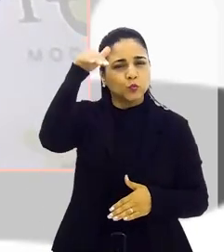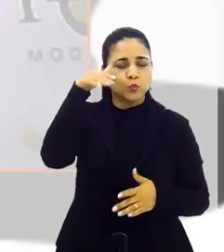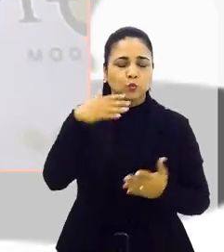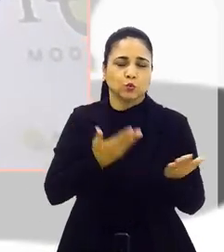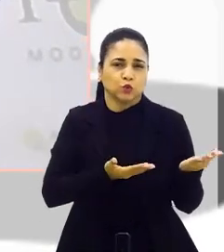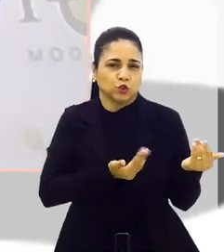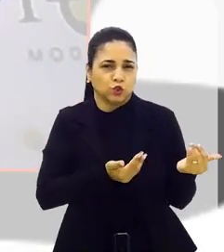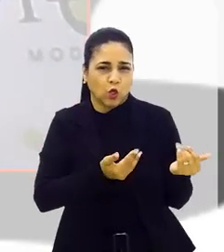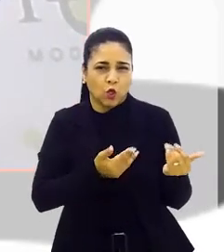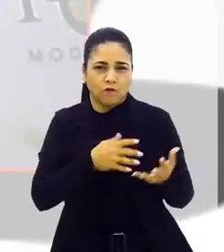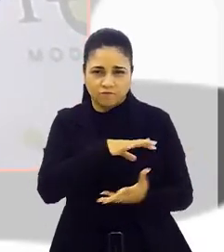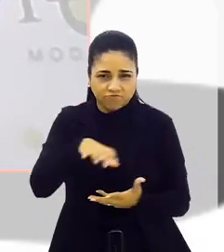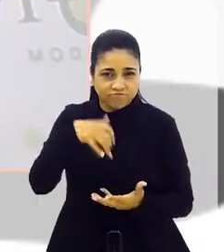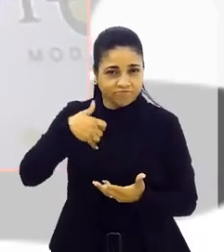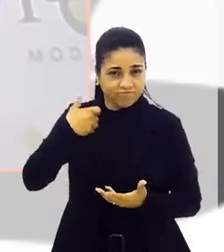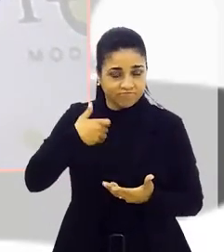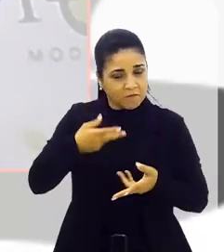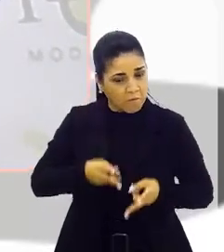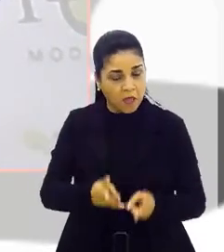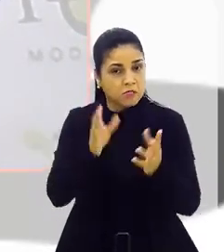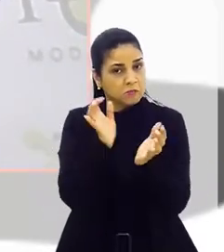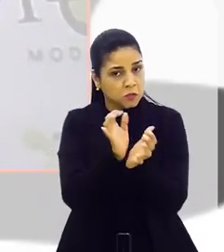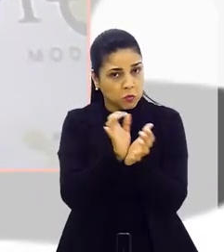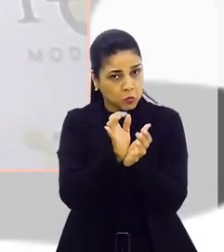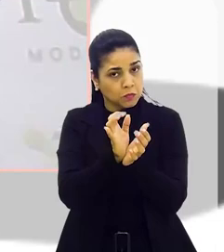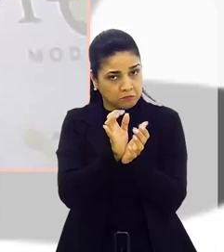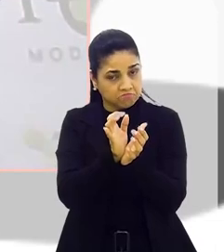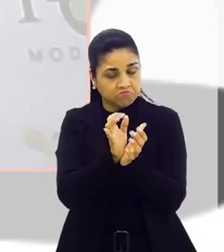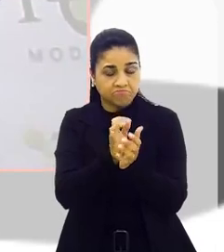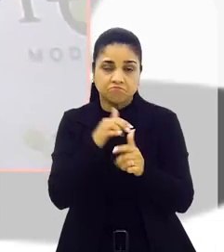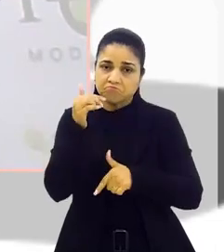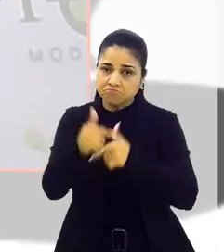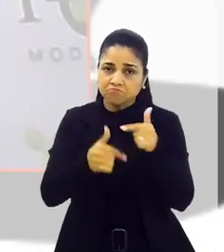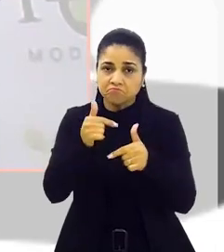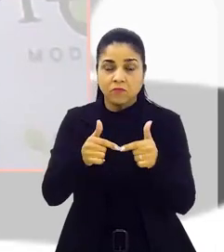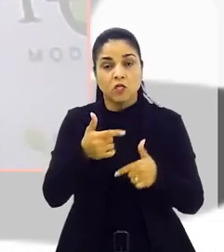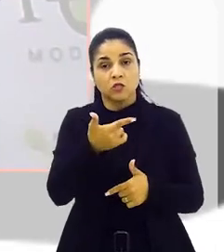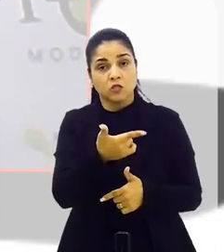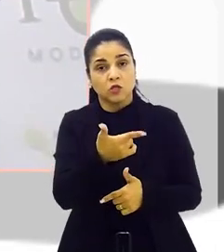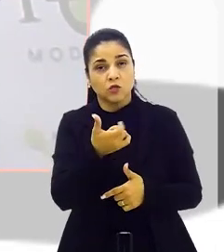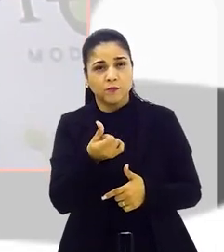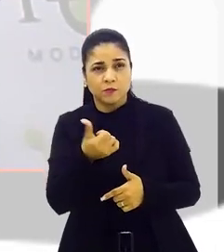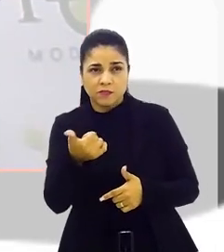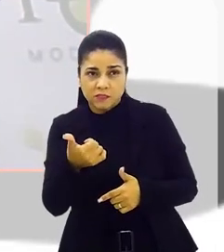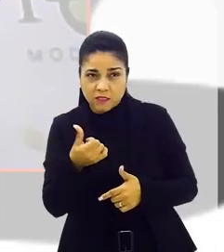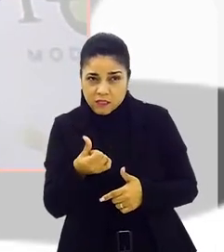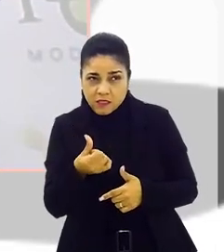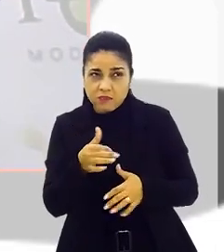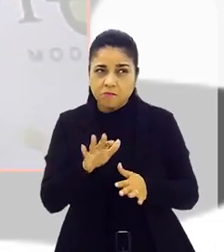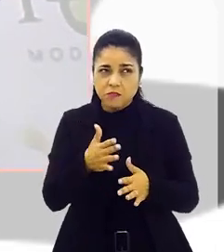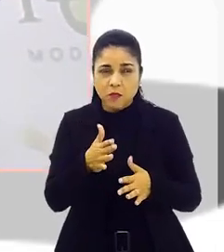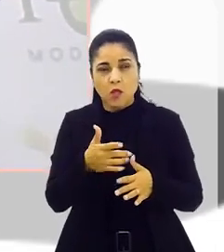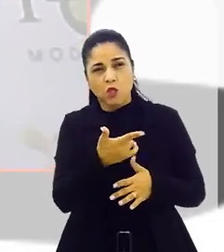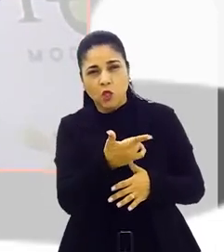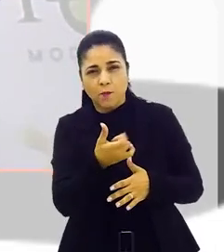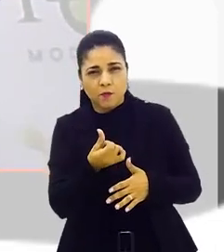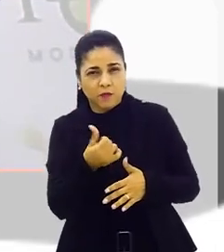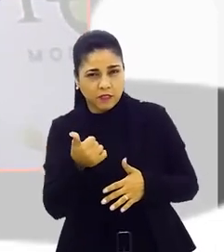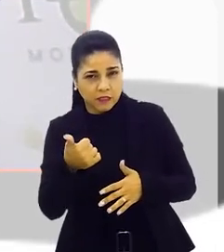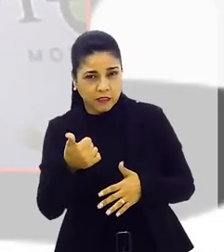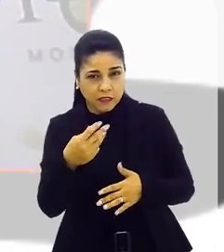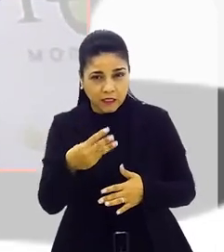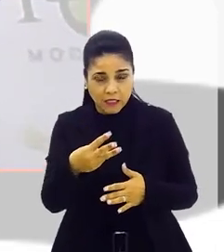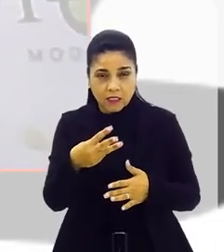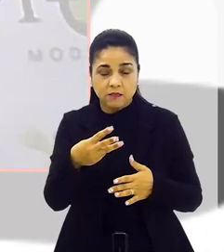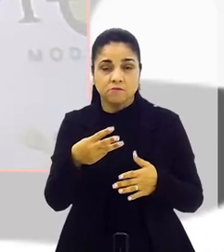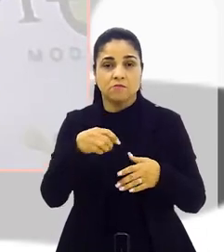adulto, maturidade, todo mundo numa mesma turma. E seguia assim o tempo inteiro. Em 2016, eu comecei a dar aula em 2013,